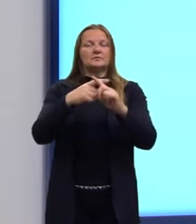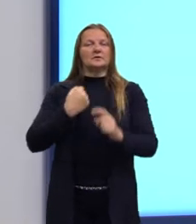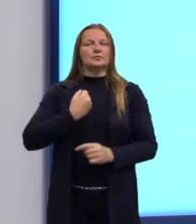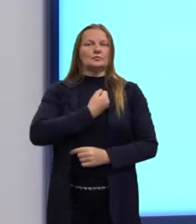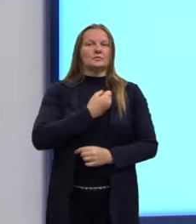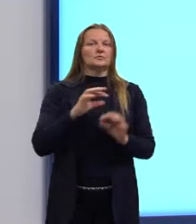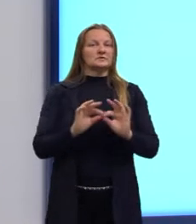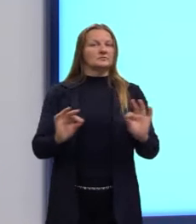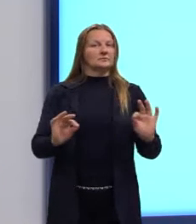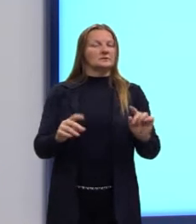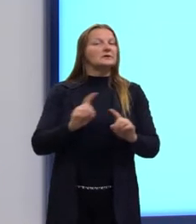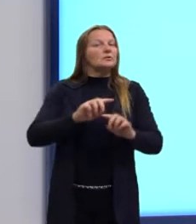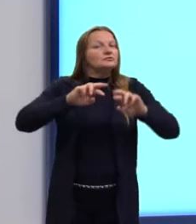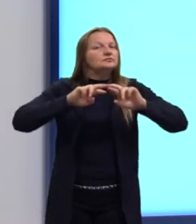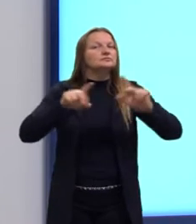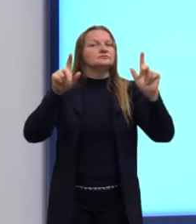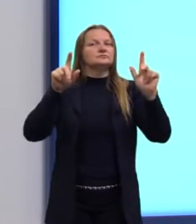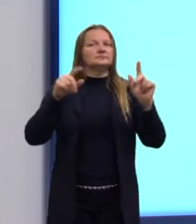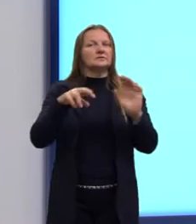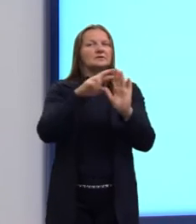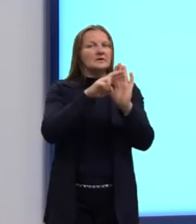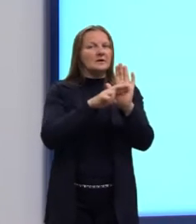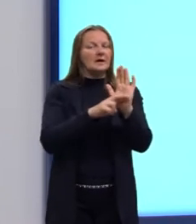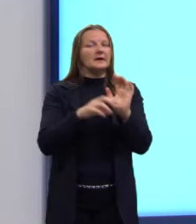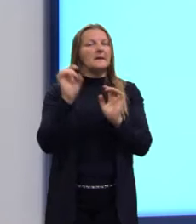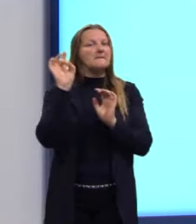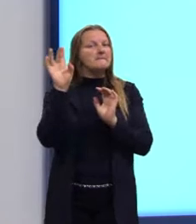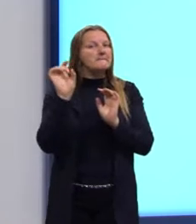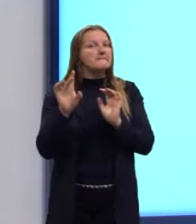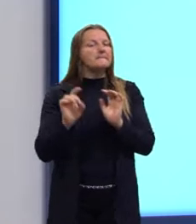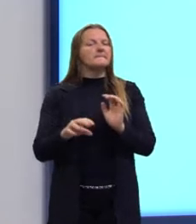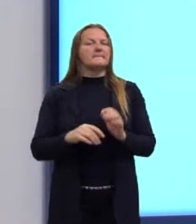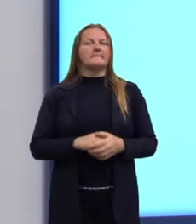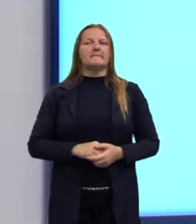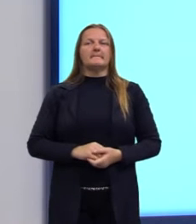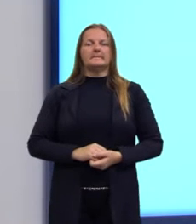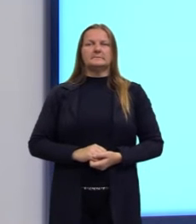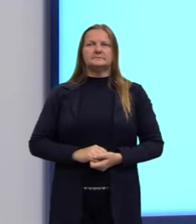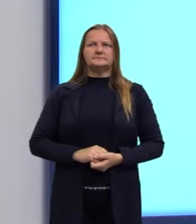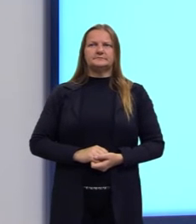Então segue também algumas regrinhas bem estabelecidas